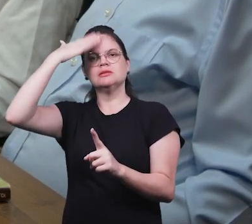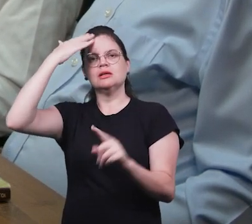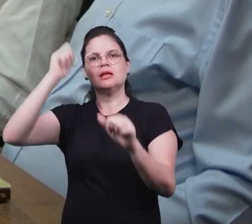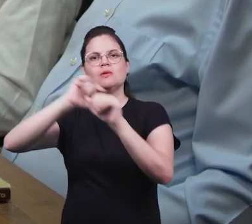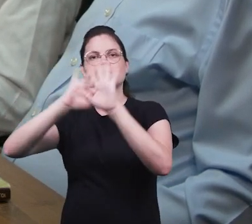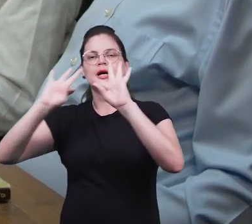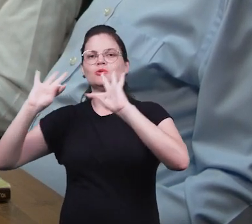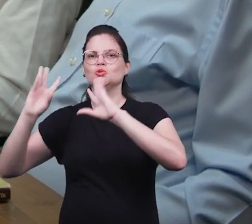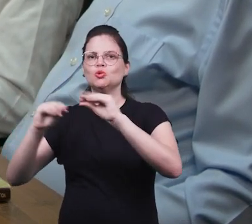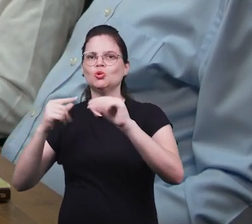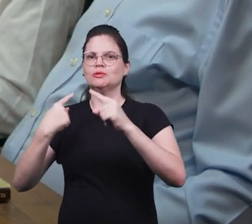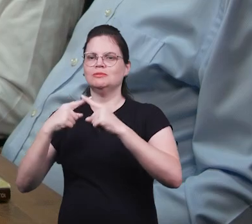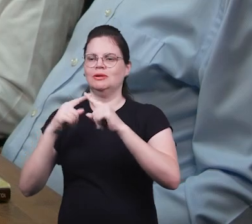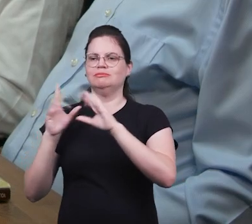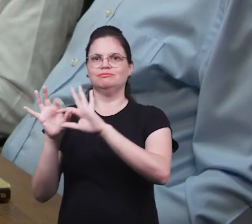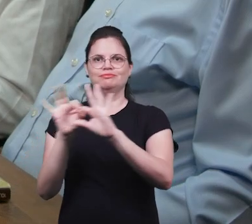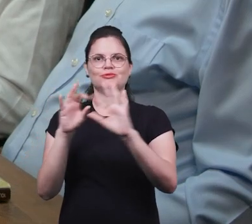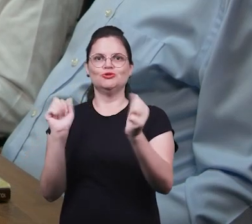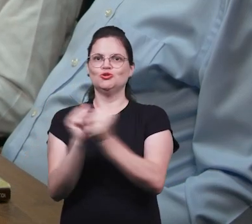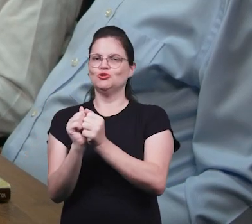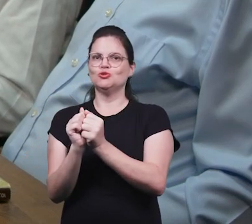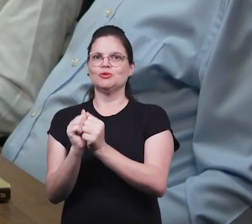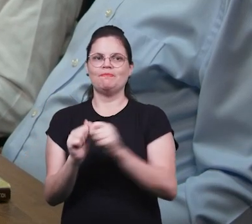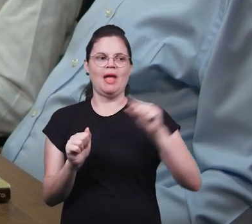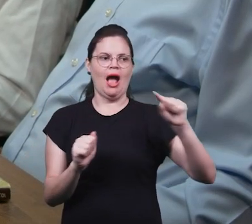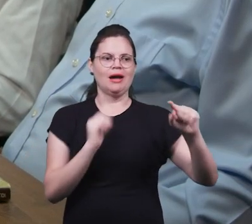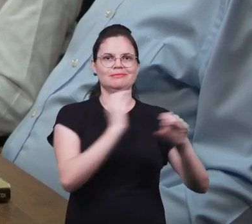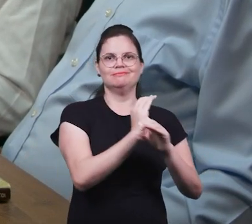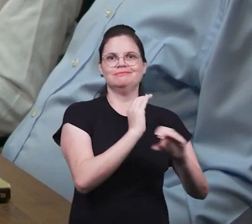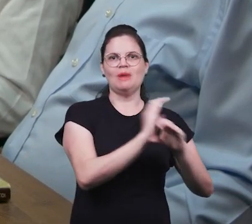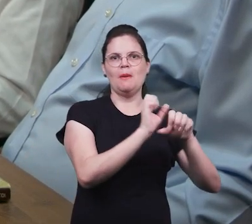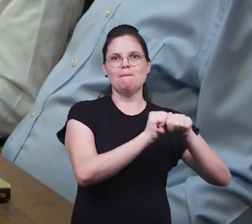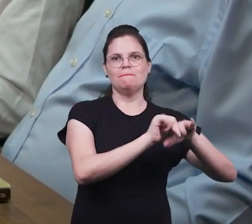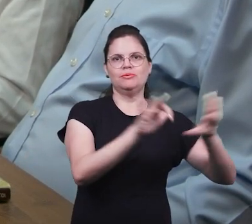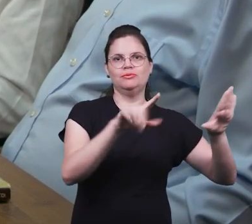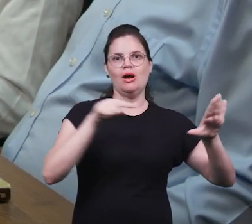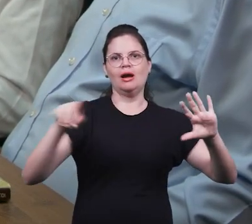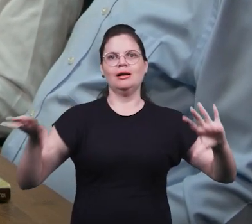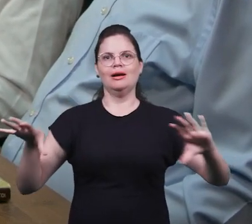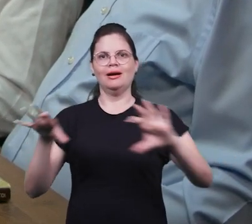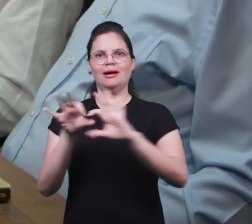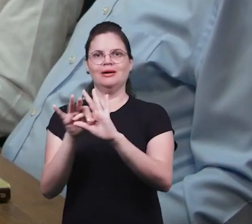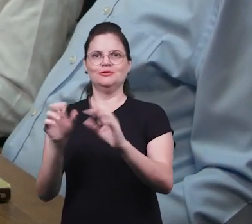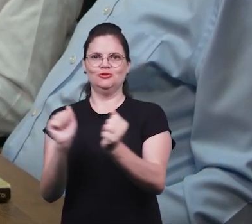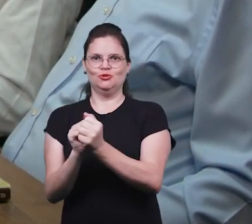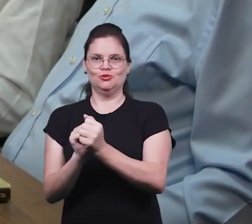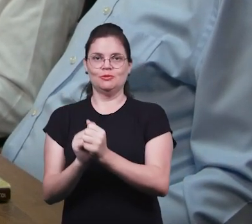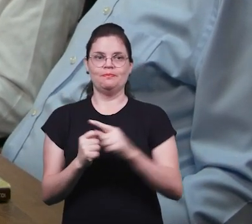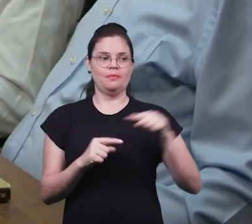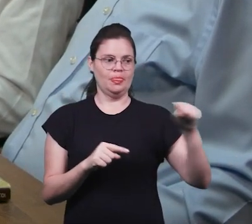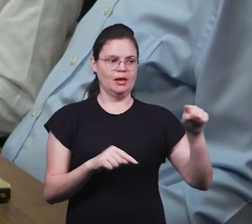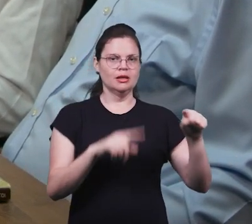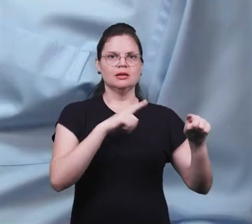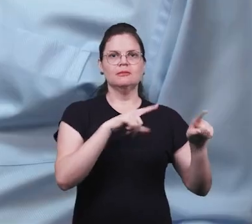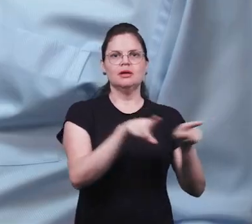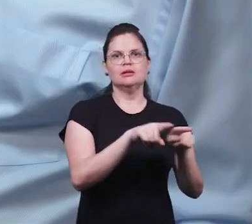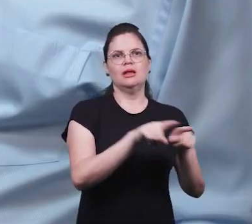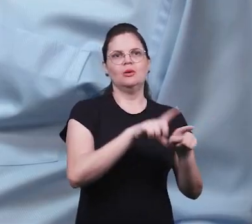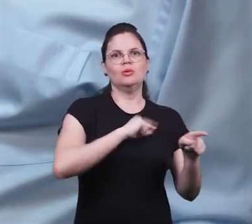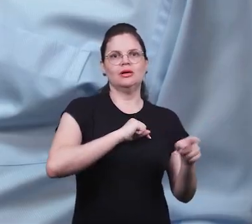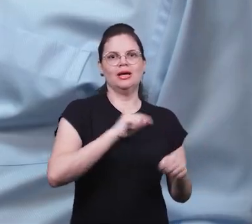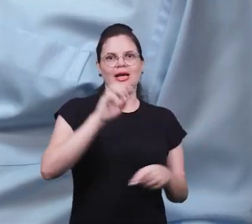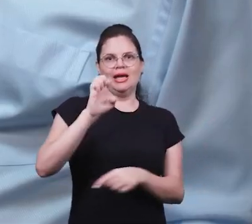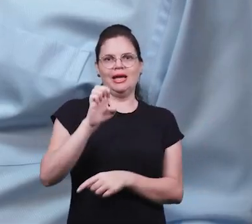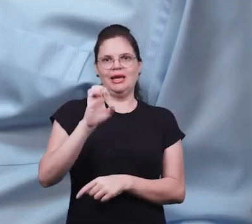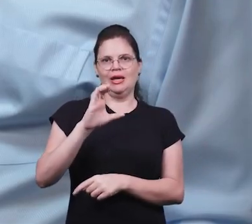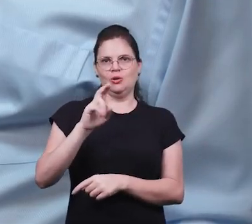espírito. Então, um é dispersão e o outro é comunhão. Glória a Deus. Mas quando você fala de Babel também, tem de lembrar do ecumenismo, né? É o